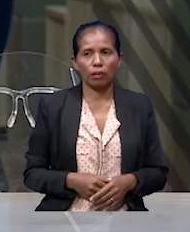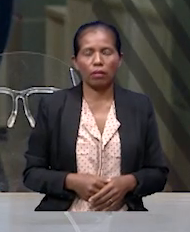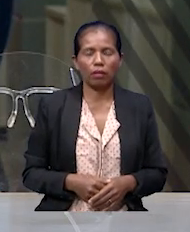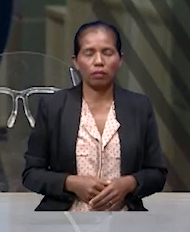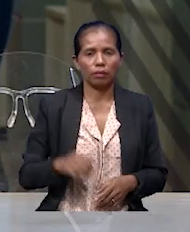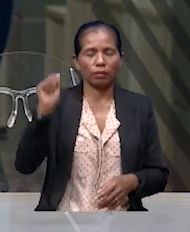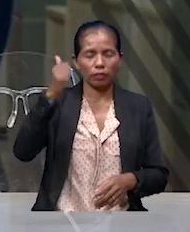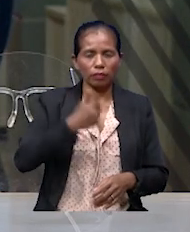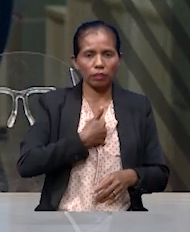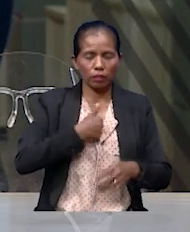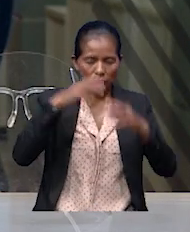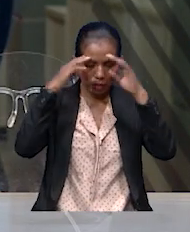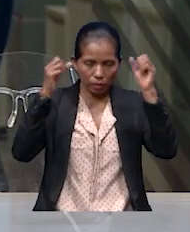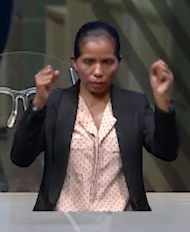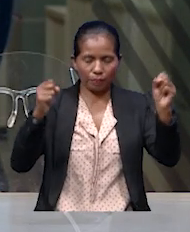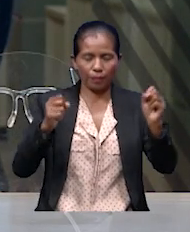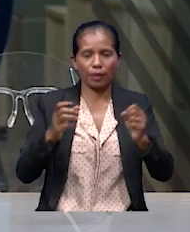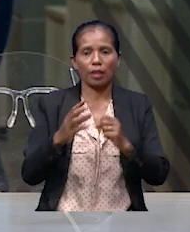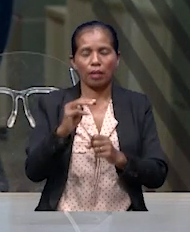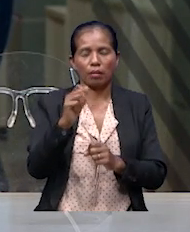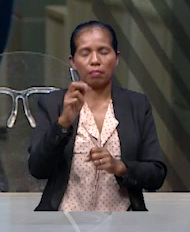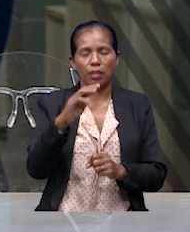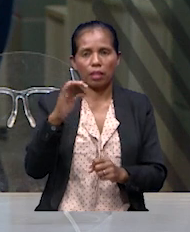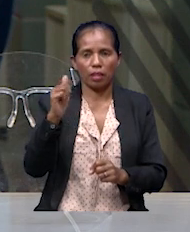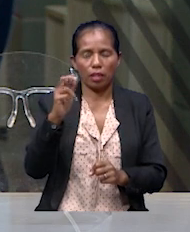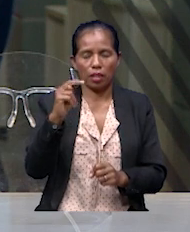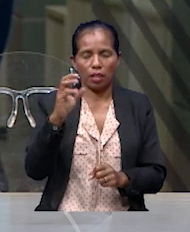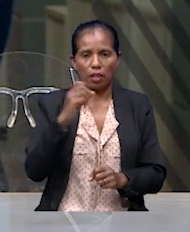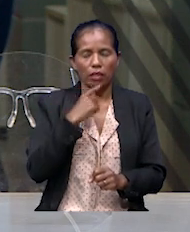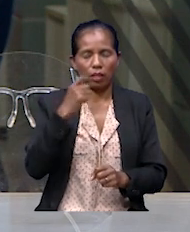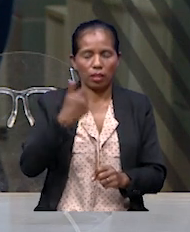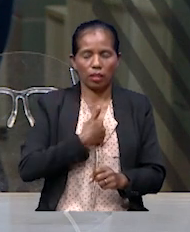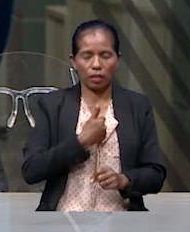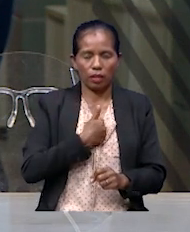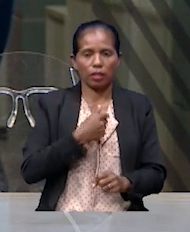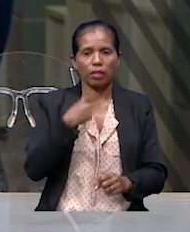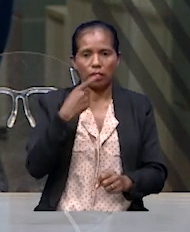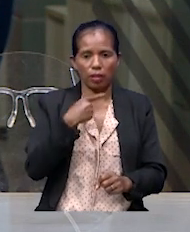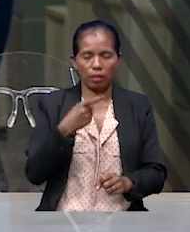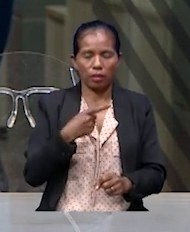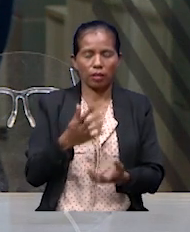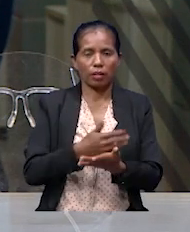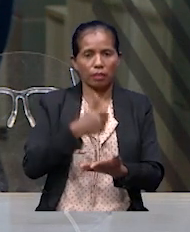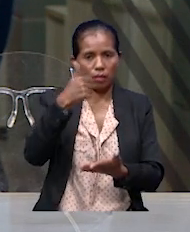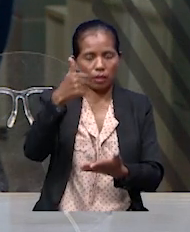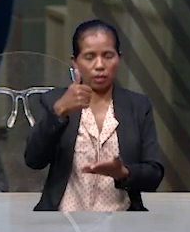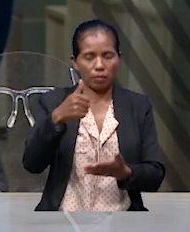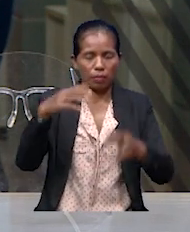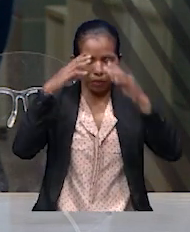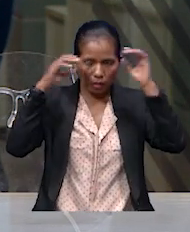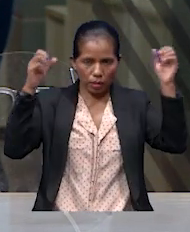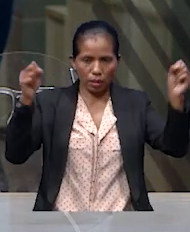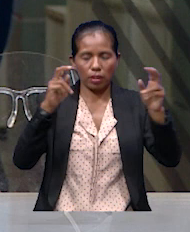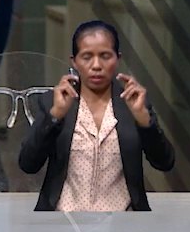Kandidato Presidente Republika Mariano Wassanami Sabino HTT, Kandidato Nebedeit Mak Eleitu ba Chef Estado, tenki